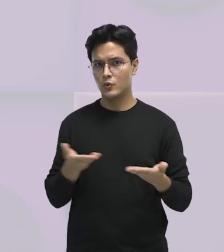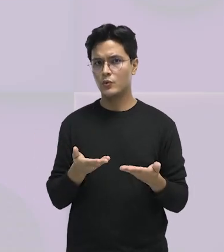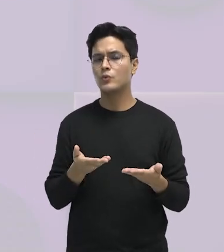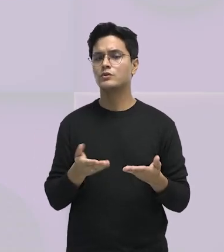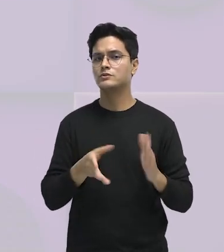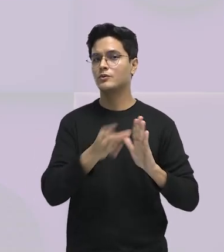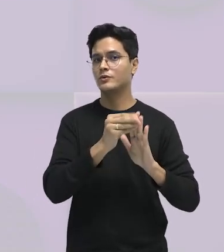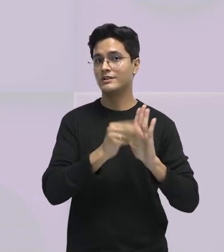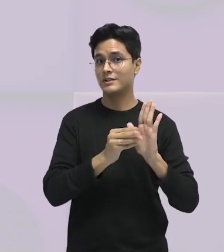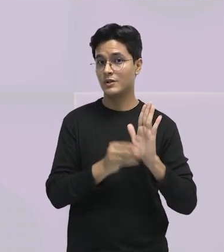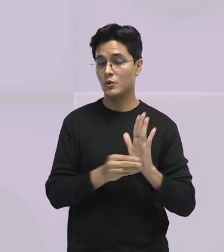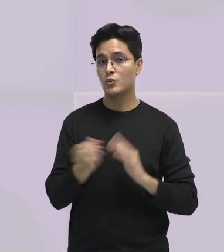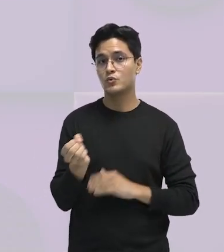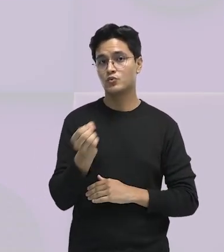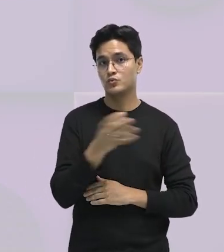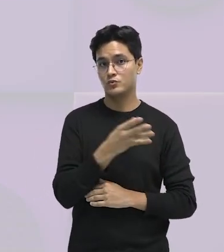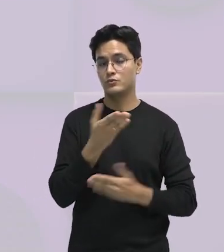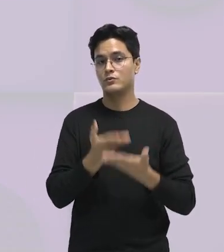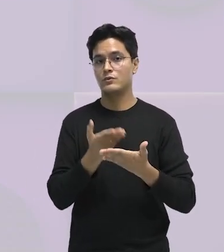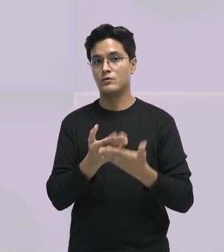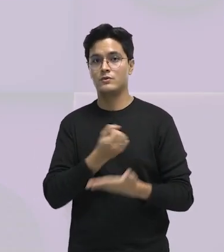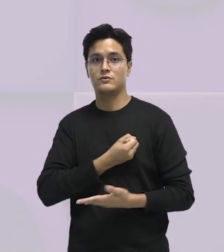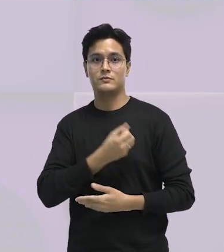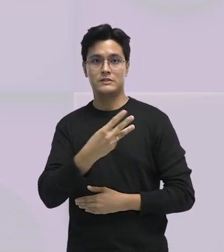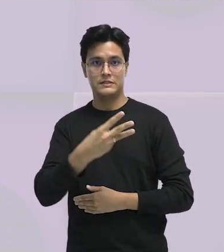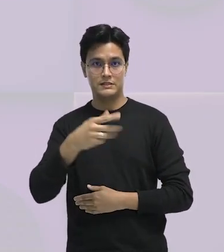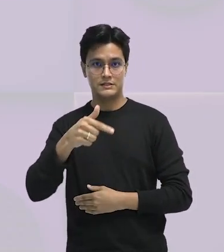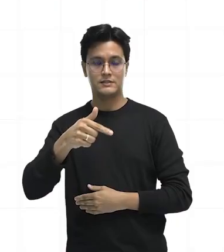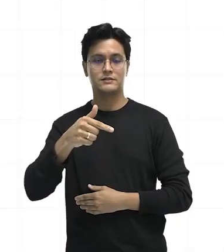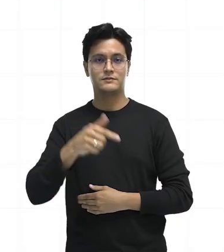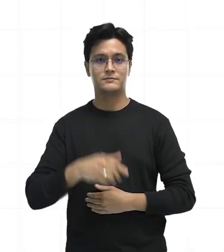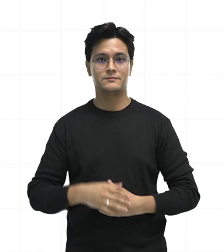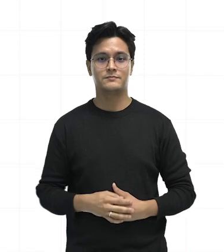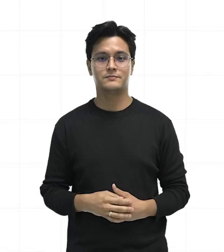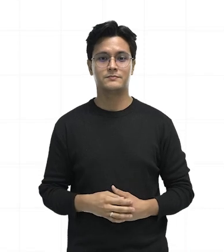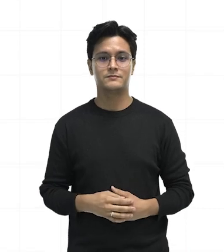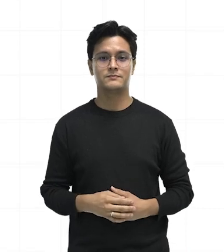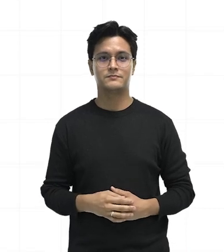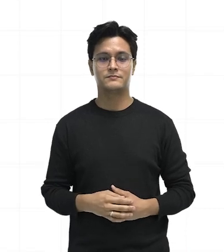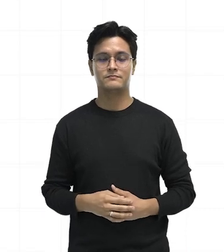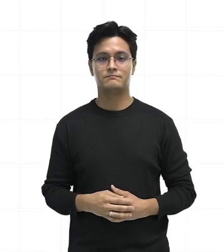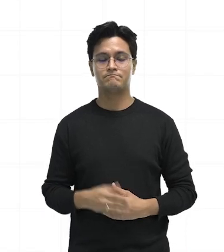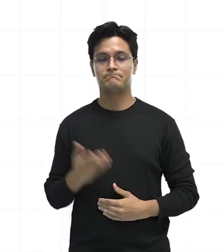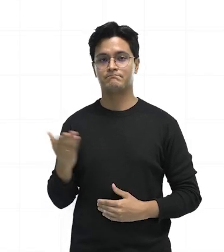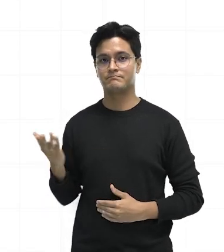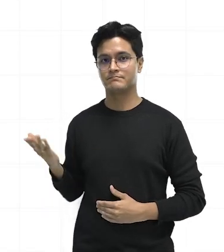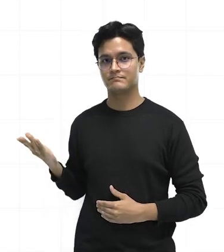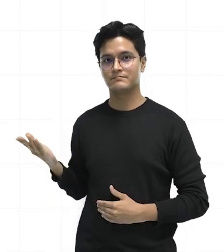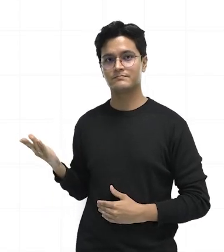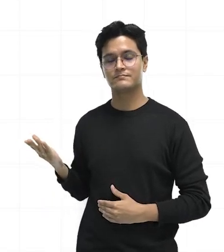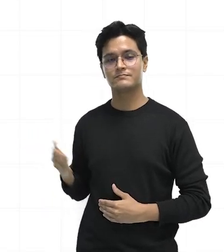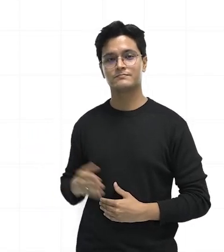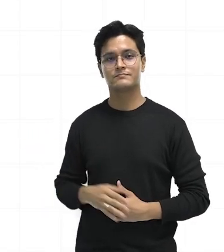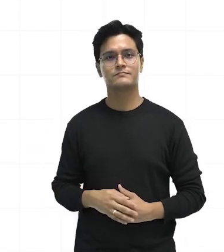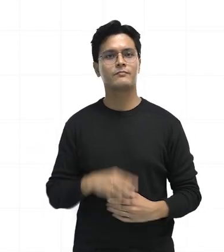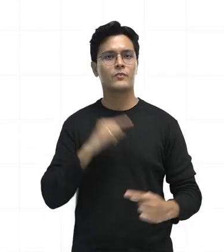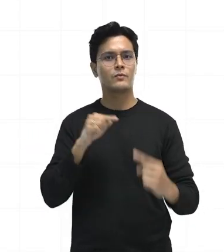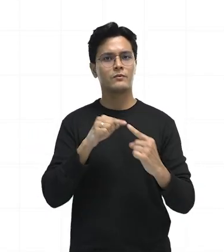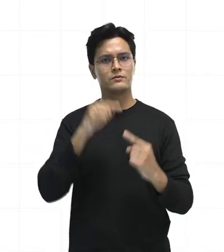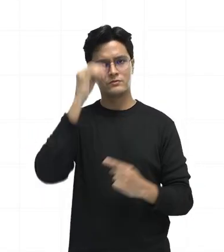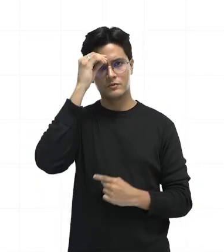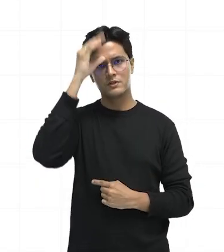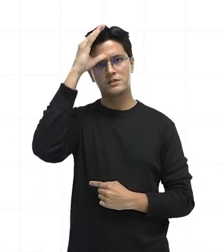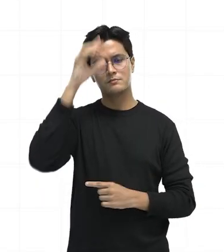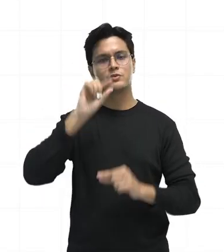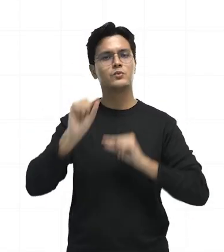novo conteúdo nessa nossa aula de número 37. Acompanha comigo. Aí está. Objeto de conhecimento